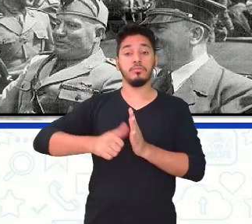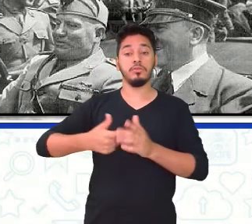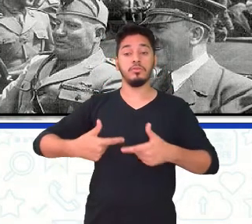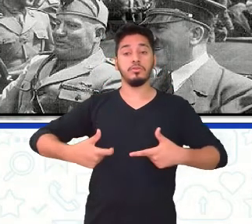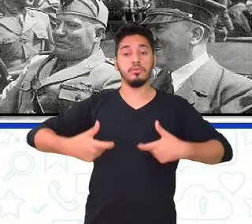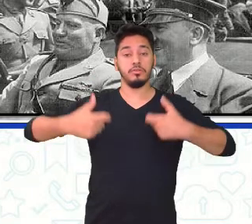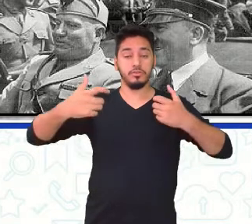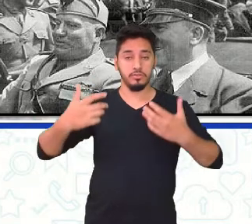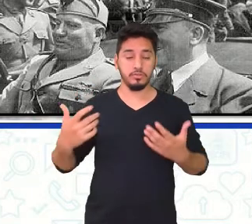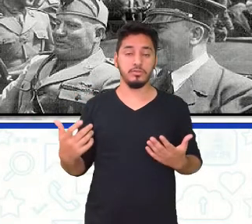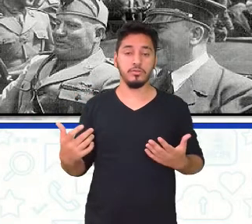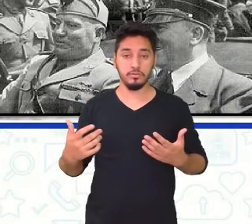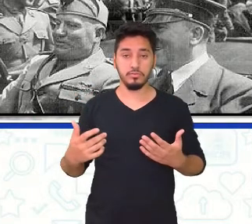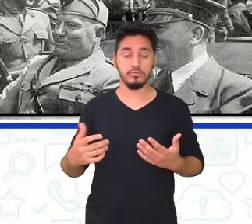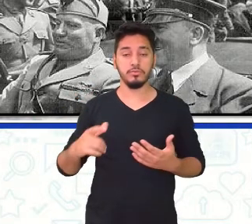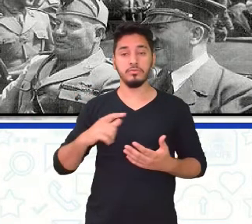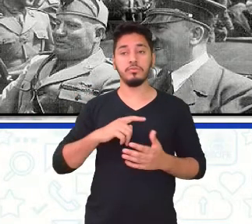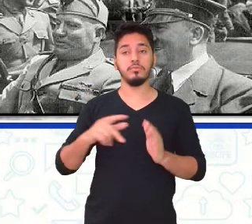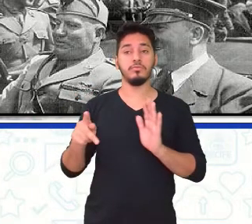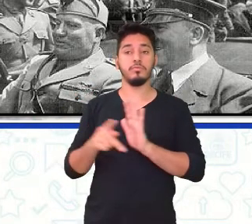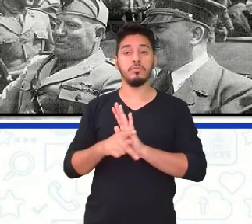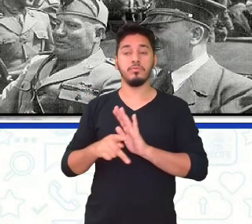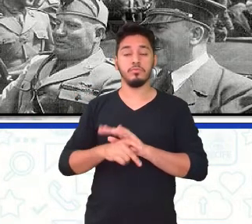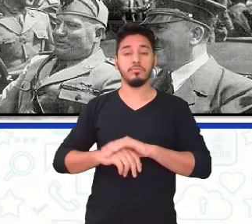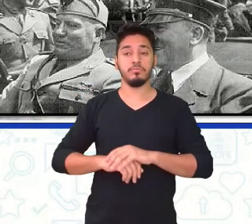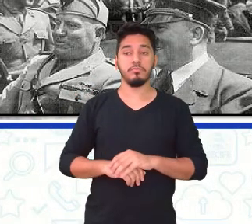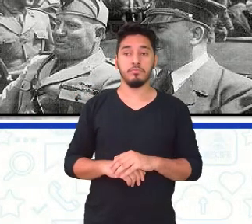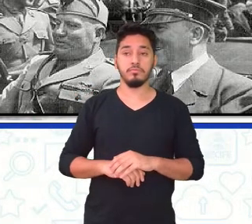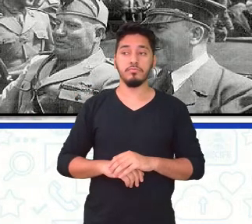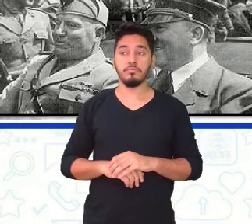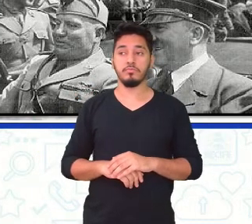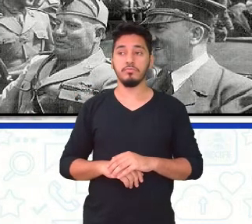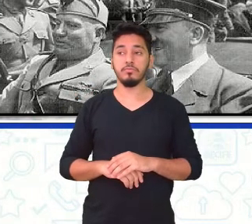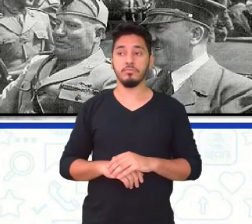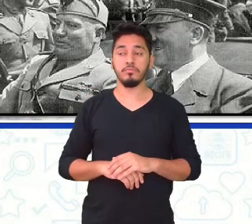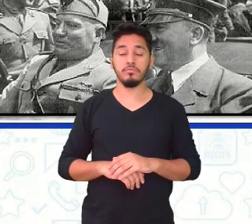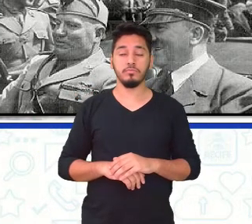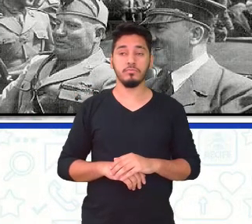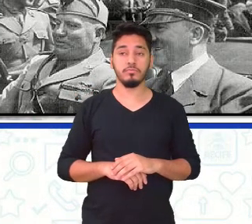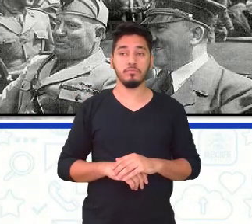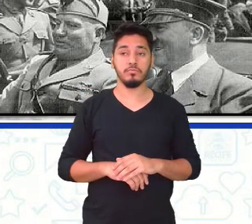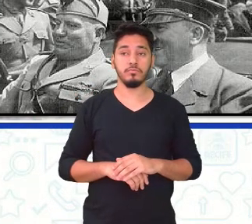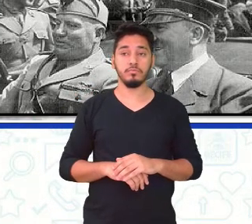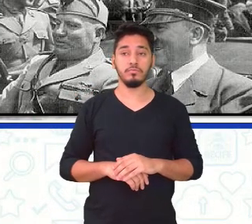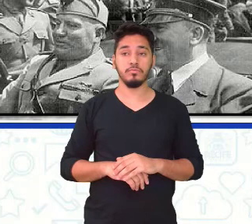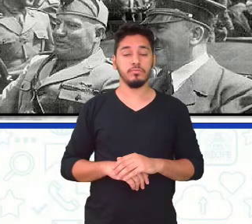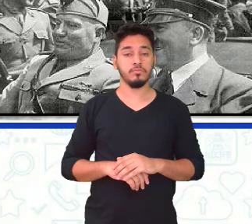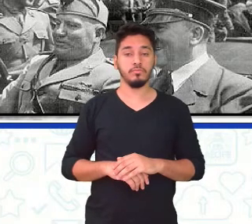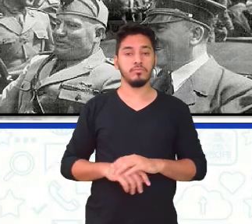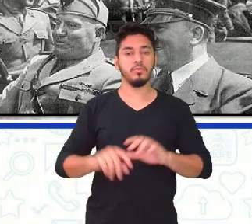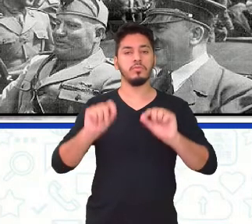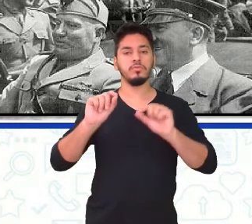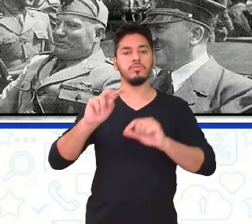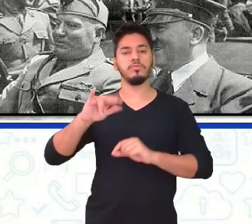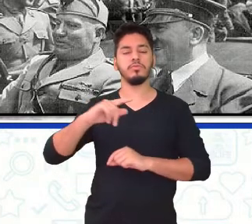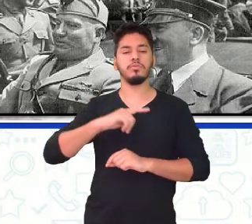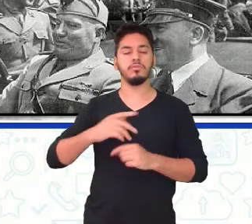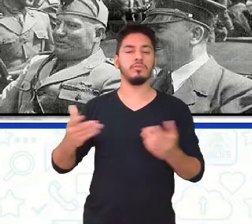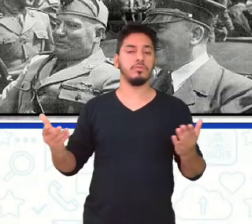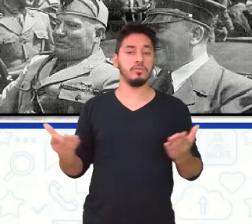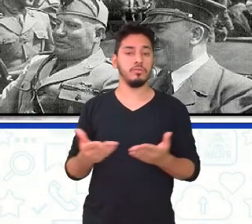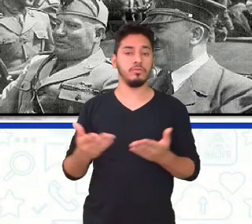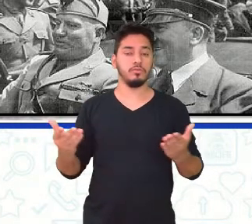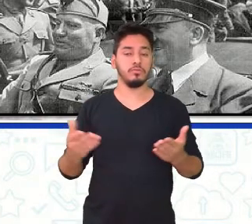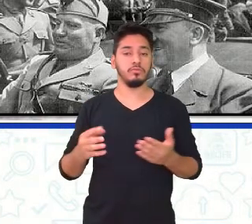né? A formação da Tríplice Entente, né? E da Tríplice Aliança. Então, o que a gente vai ter agora?